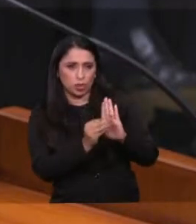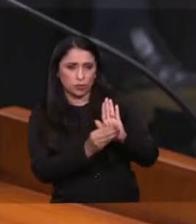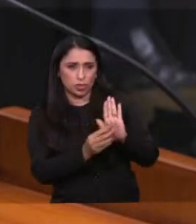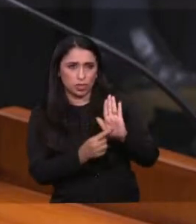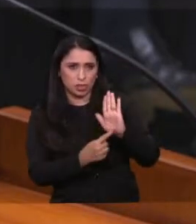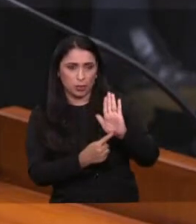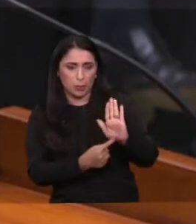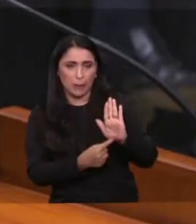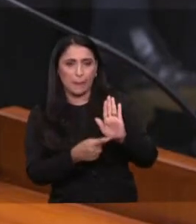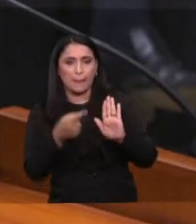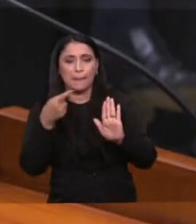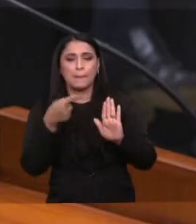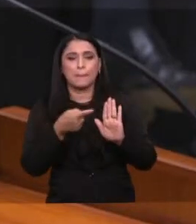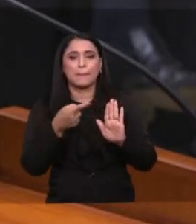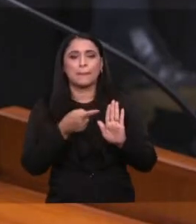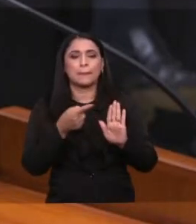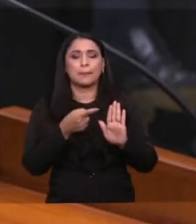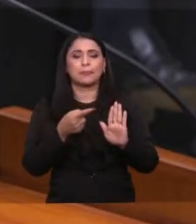em que